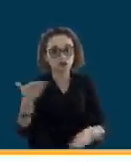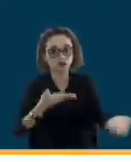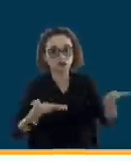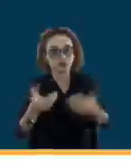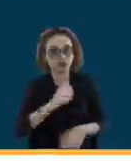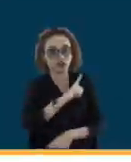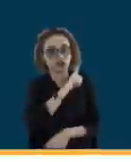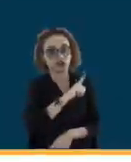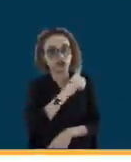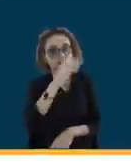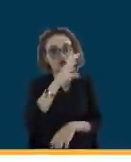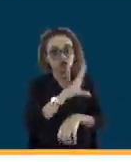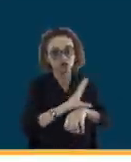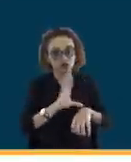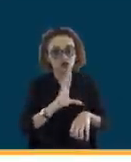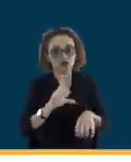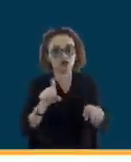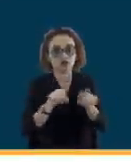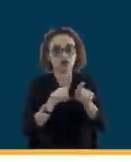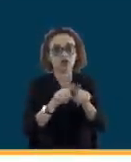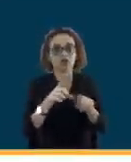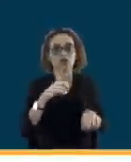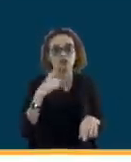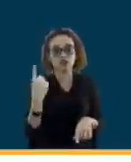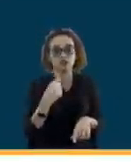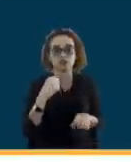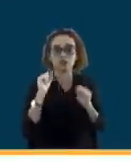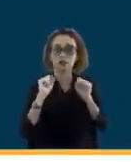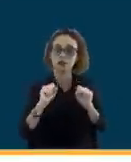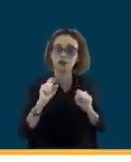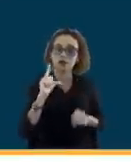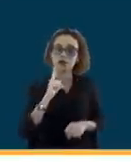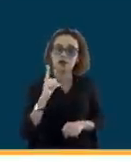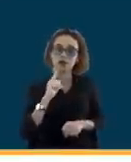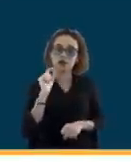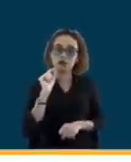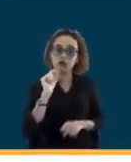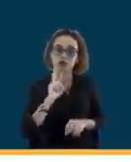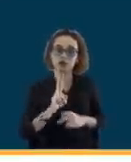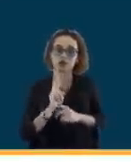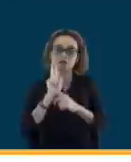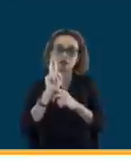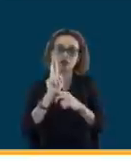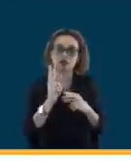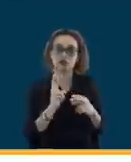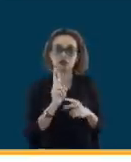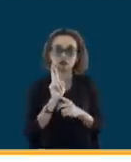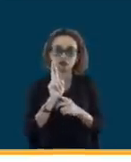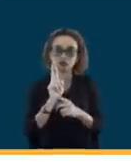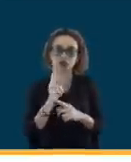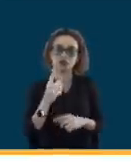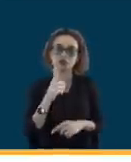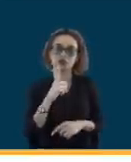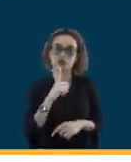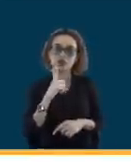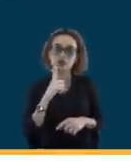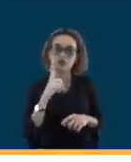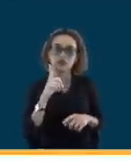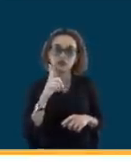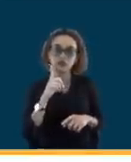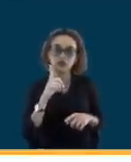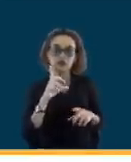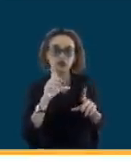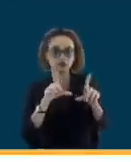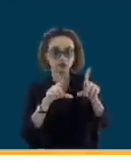cultura, para que a gente possa ter uma ampla representatividade. Nós vamos tratar em detalhe nas próximas aulas do